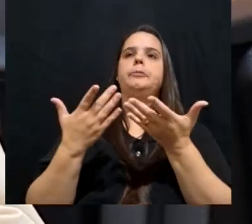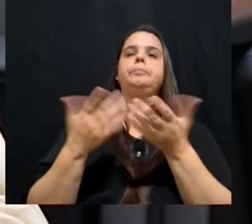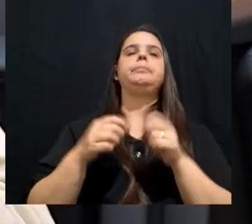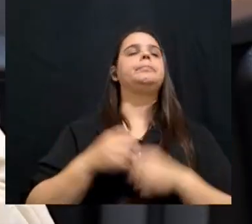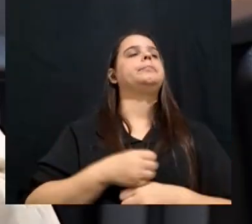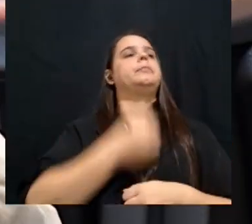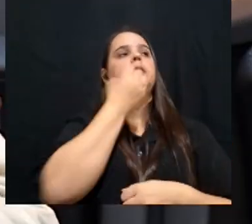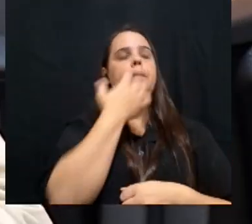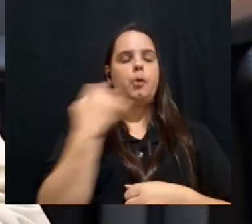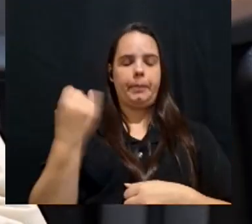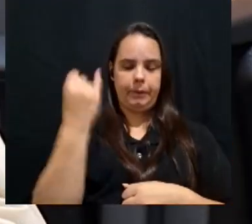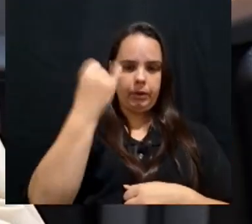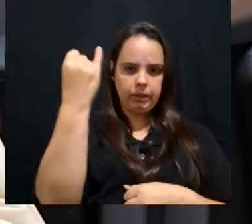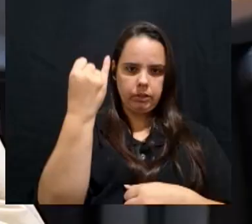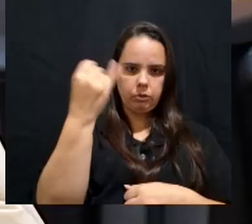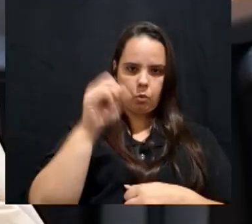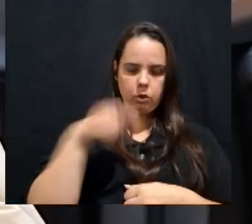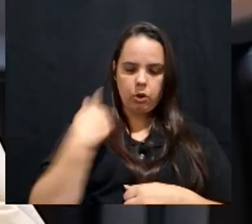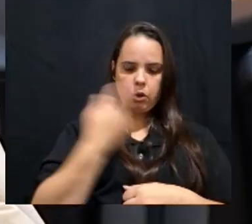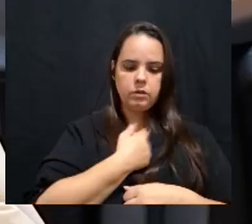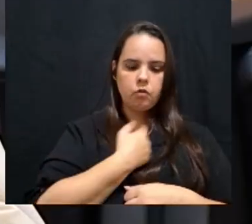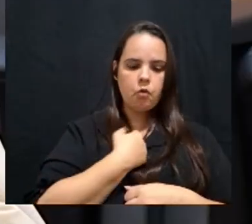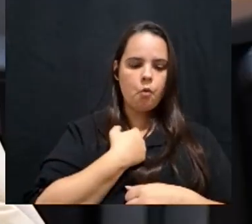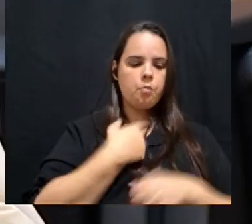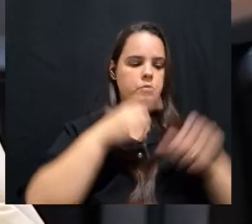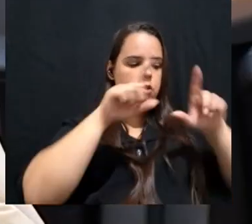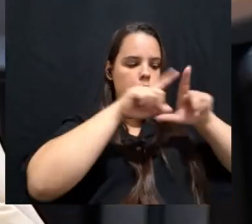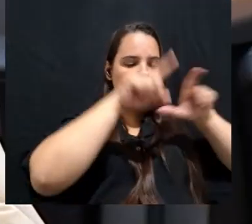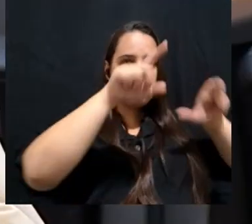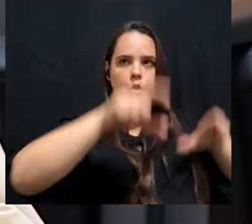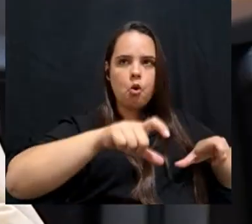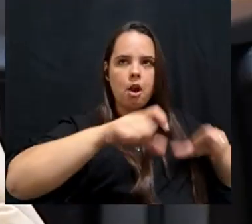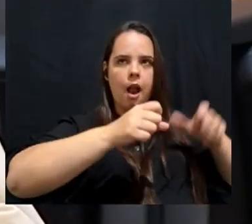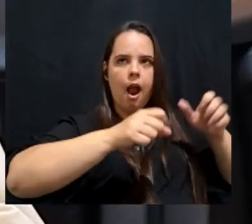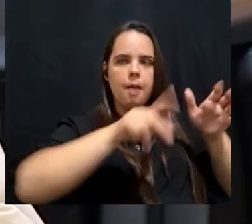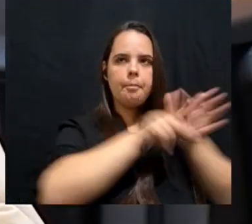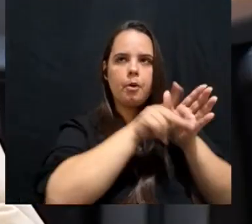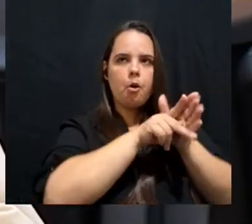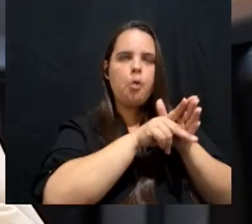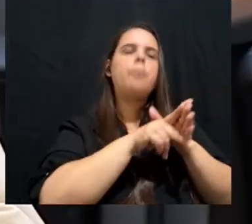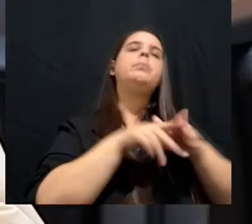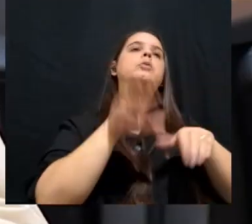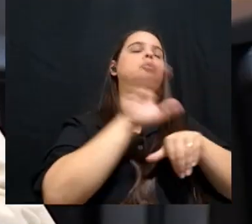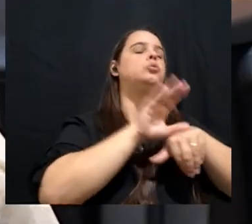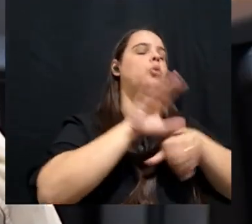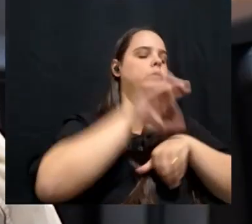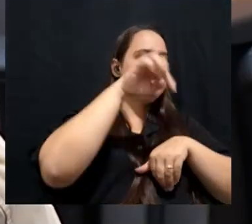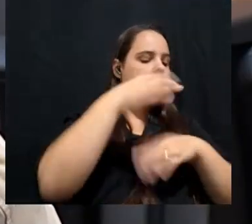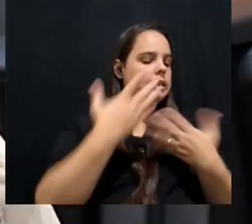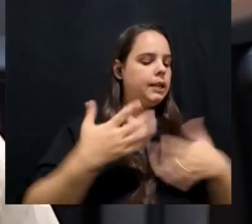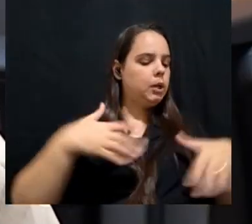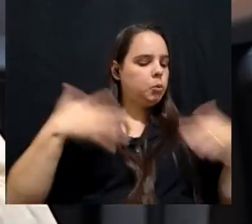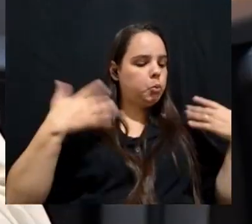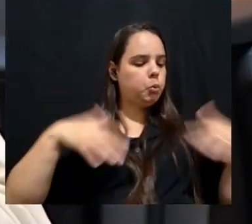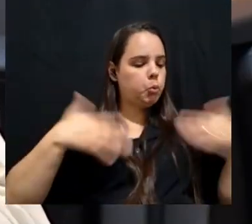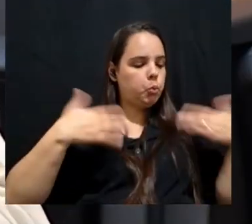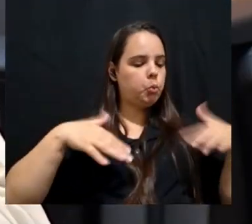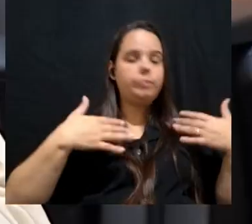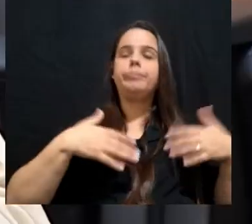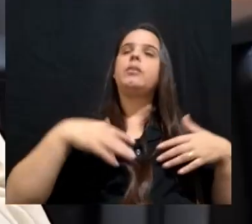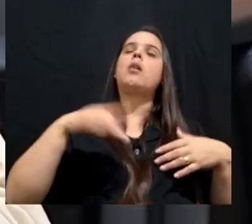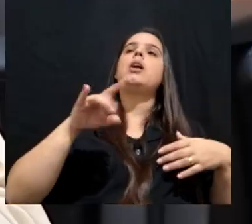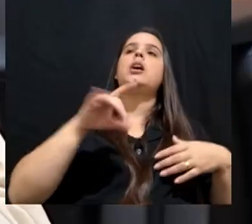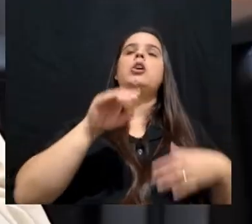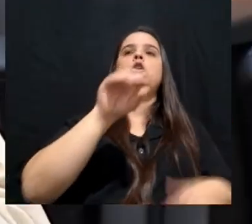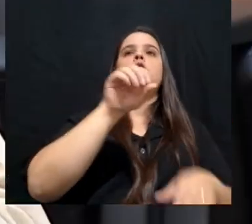gente andou nas carretas para conhecer, a gente viu a necessidade de capacitação, mas não era só isso, de socialização.